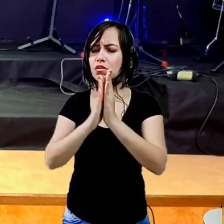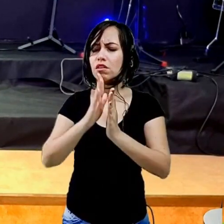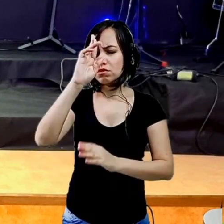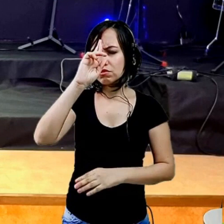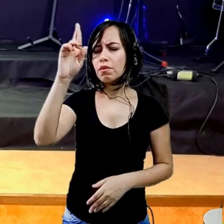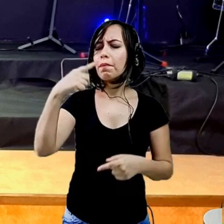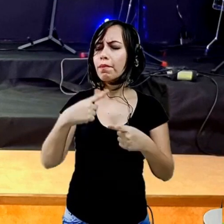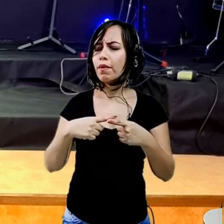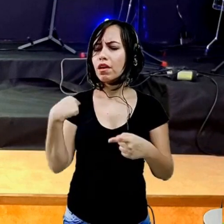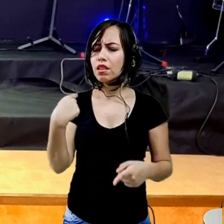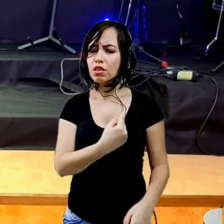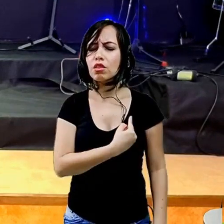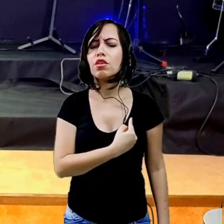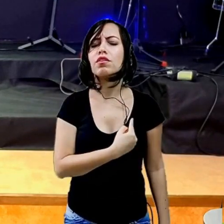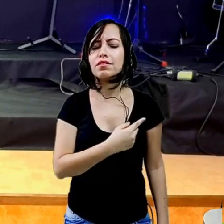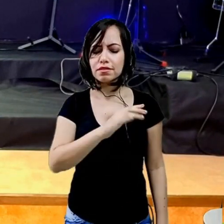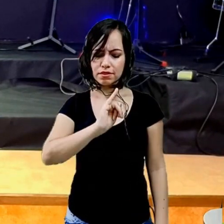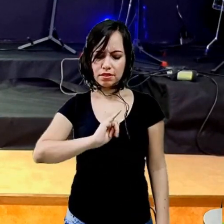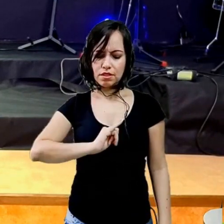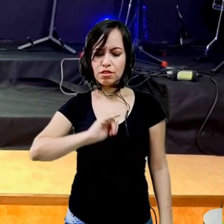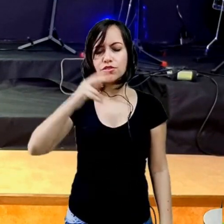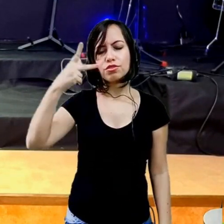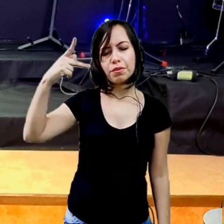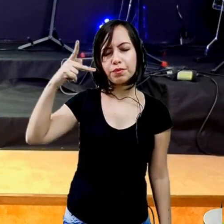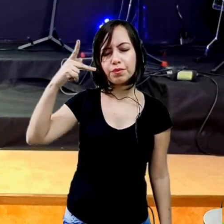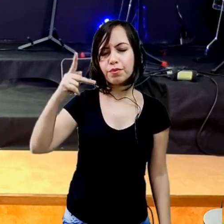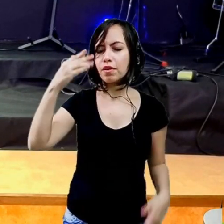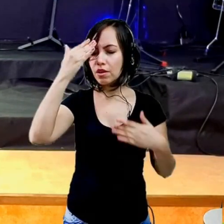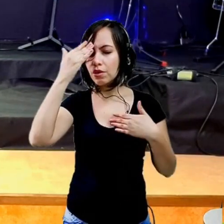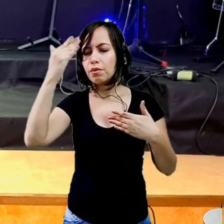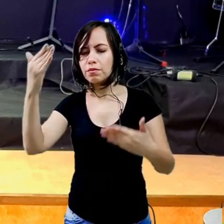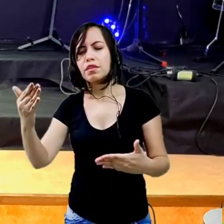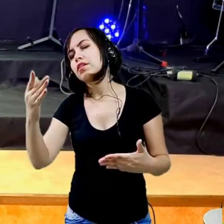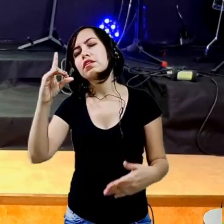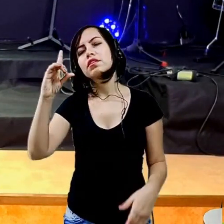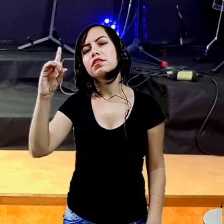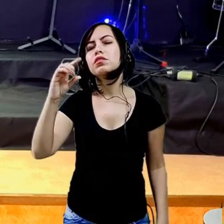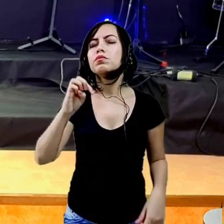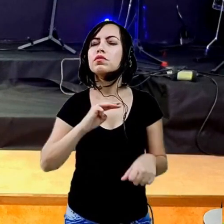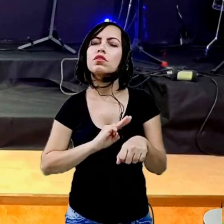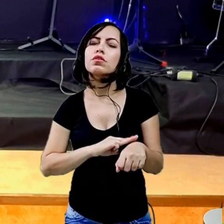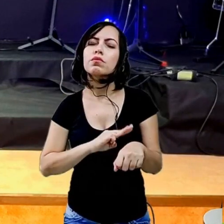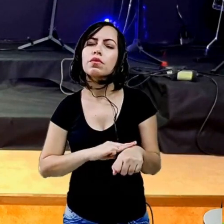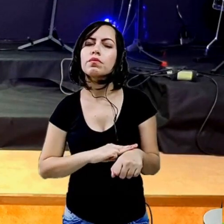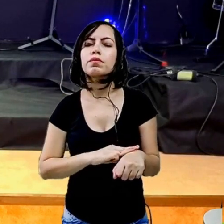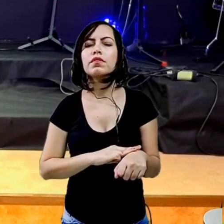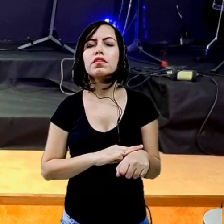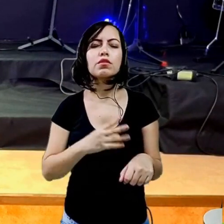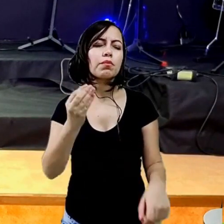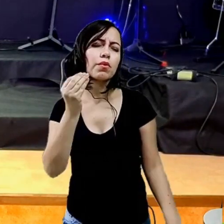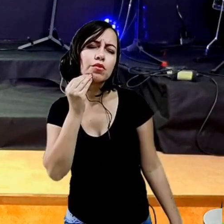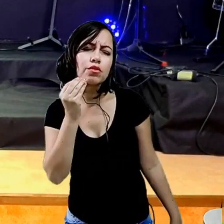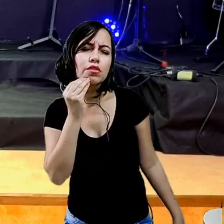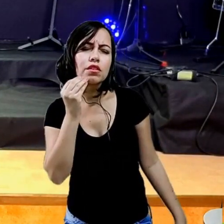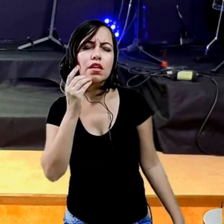somos tua igreja, nós somos teus filhos. Obrigado, meu Deus, por esse momento, por essa grande e rica oportunidade que